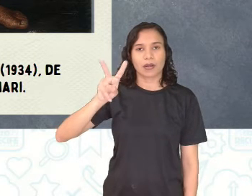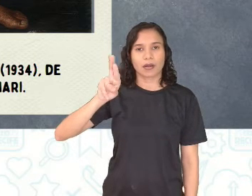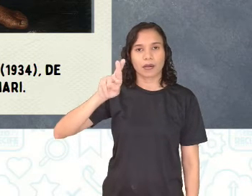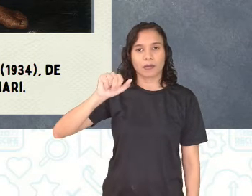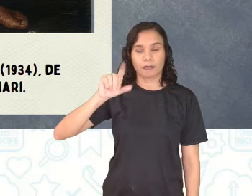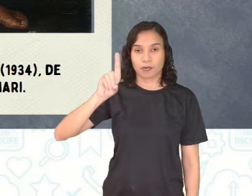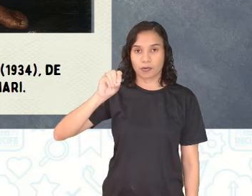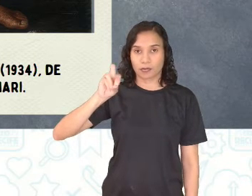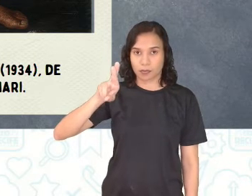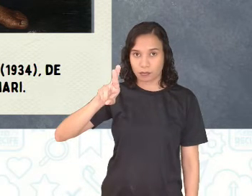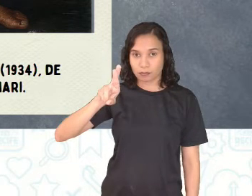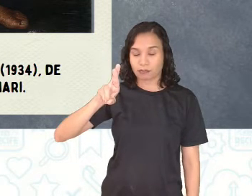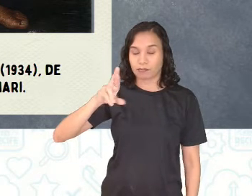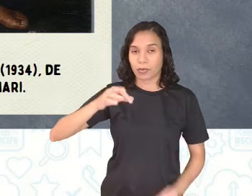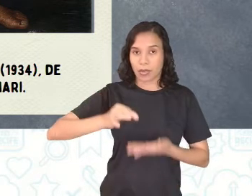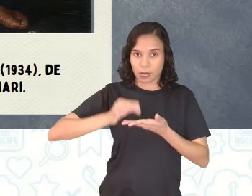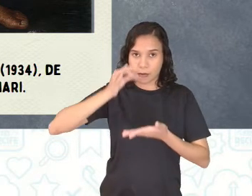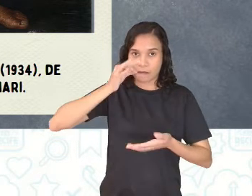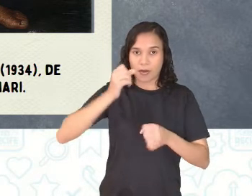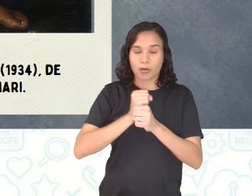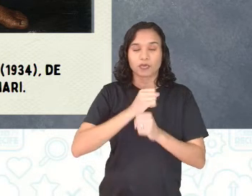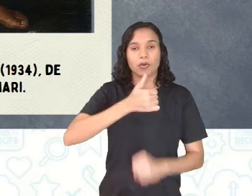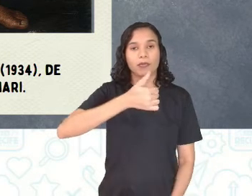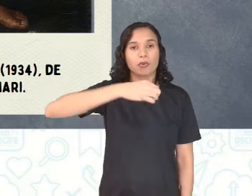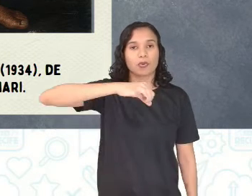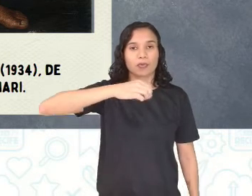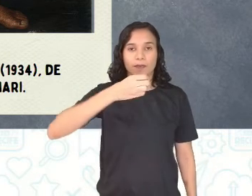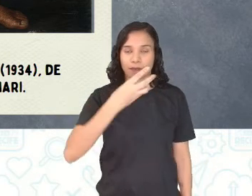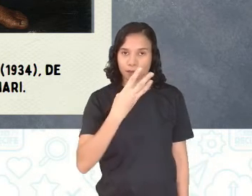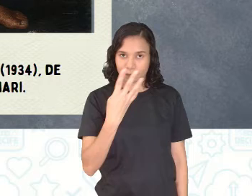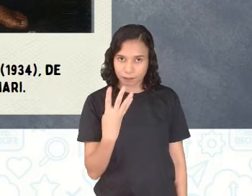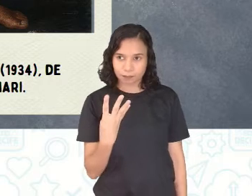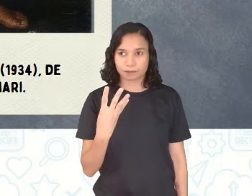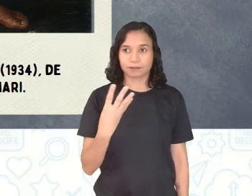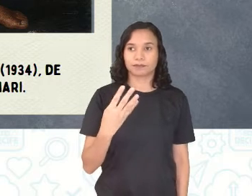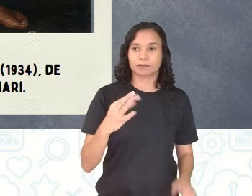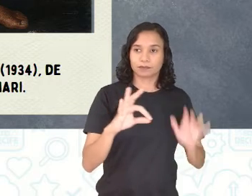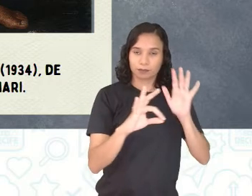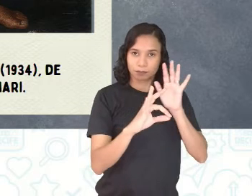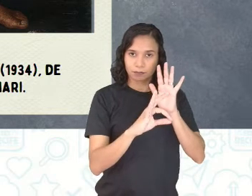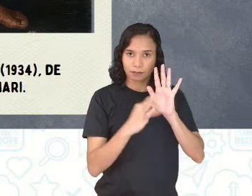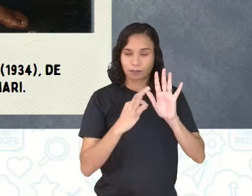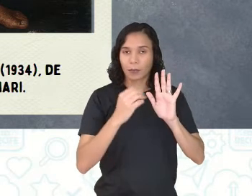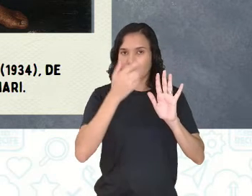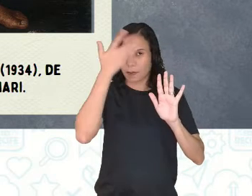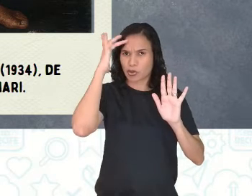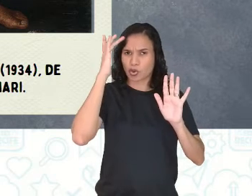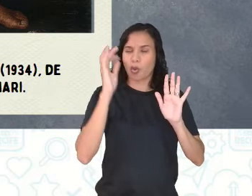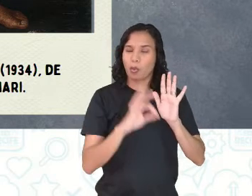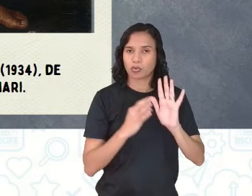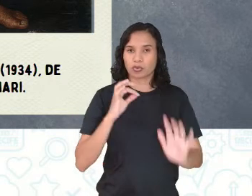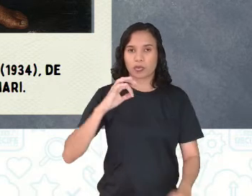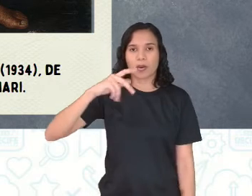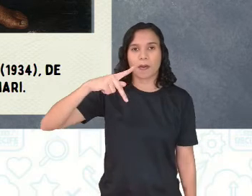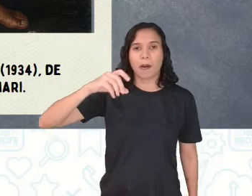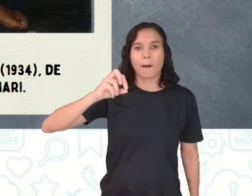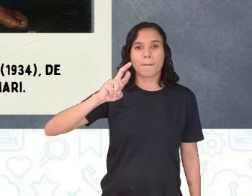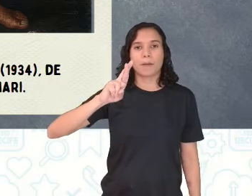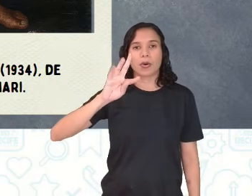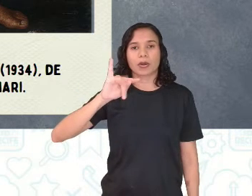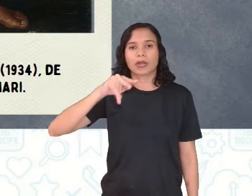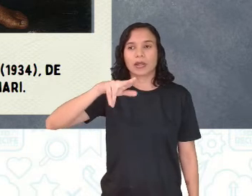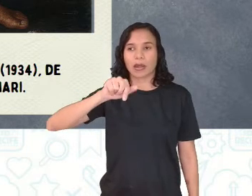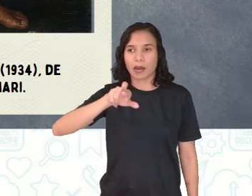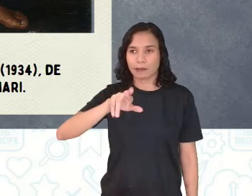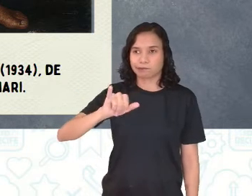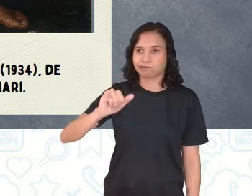de Café, de 1934, que é de Cândido Portinari. Né? E aí a gente vê um negro, né,